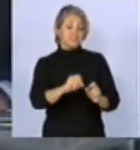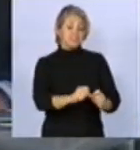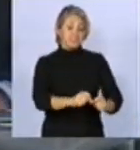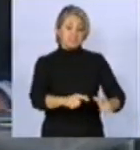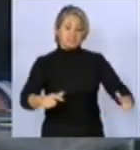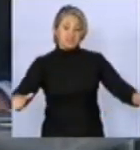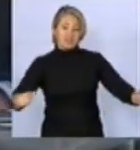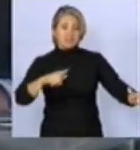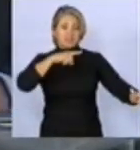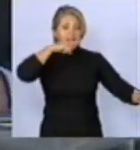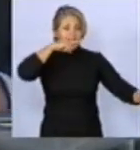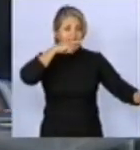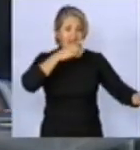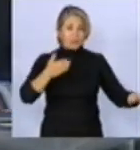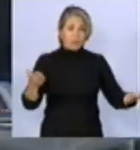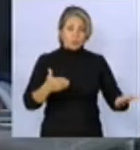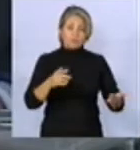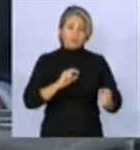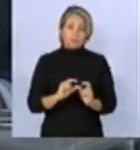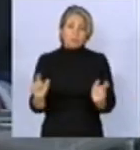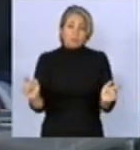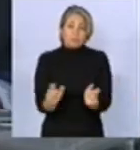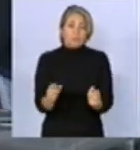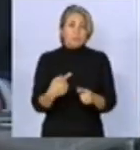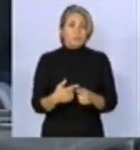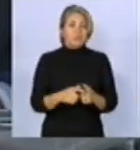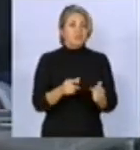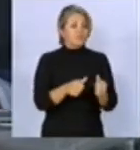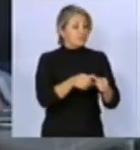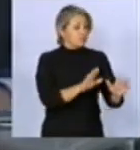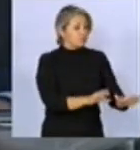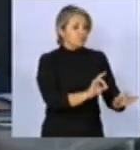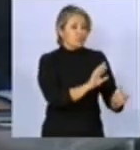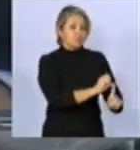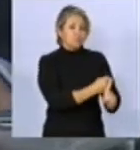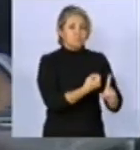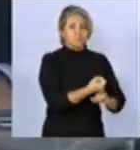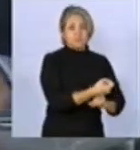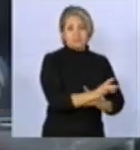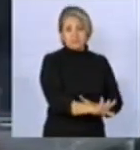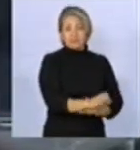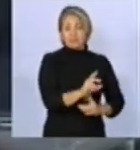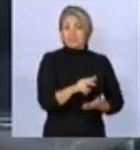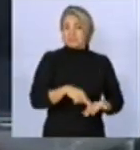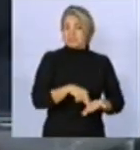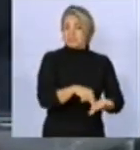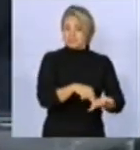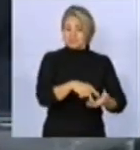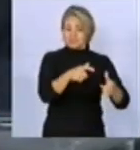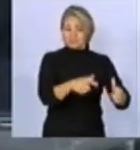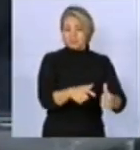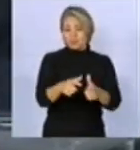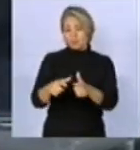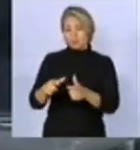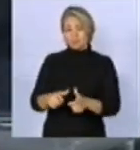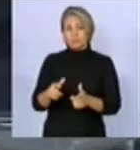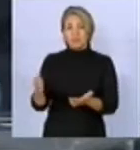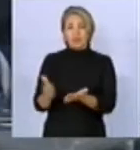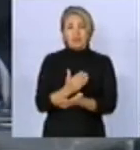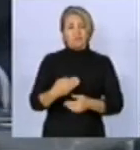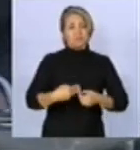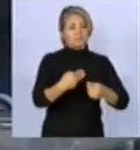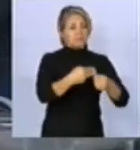cerca de 350 mil o que isso que ficou foi o lado social e da sustentabilidade e setor e vários municípios